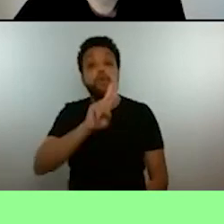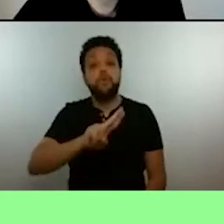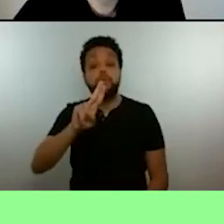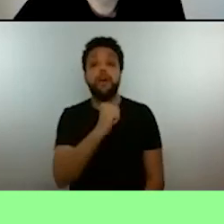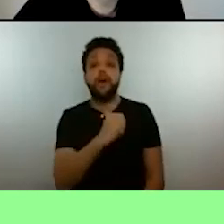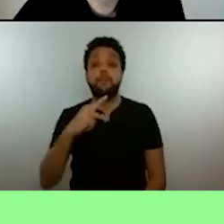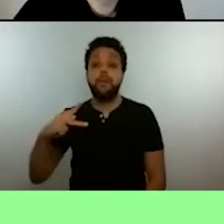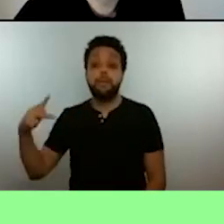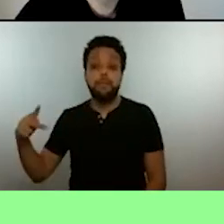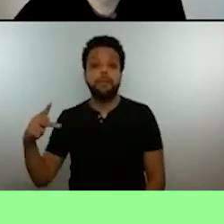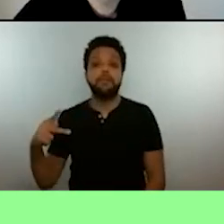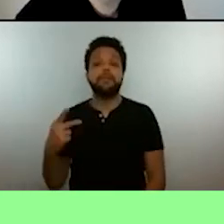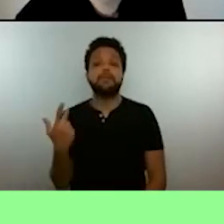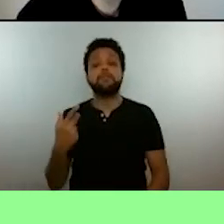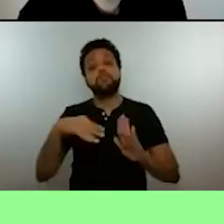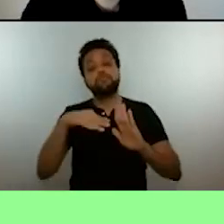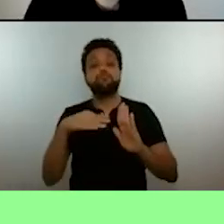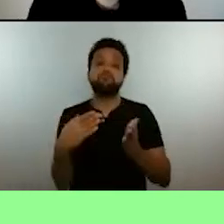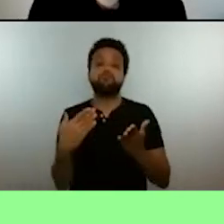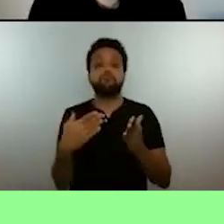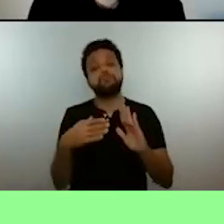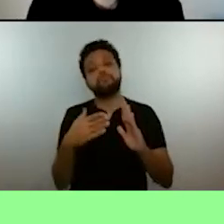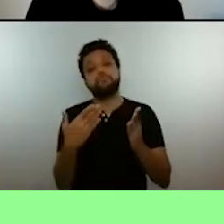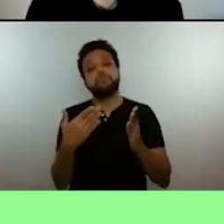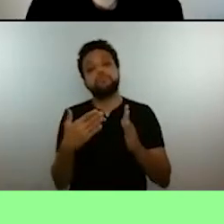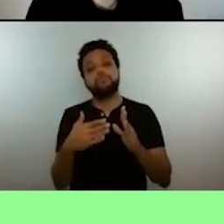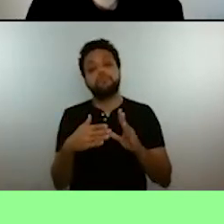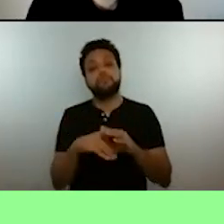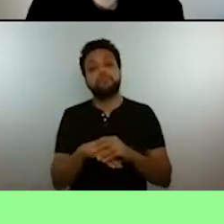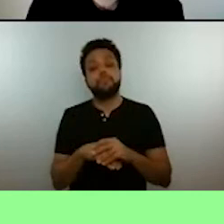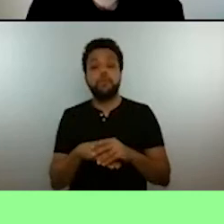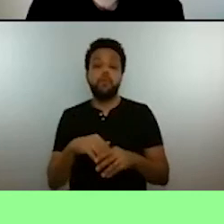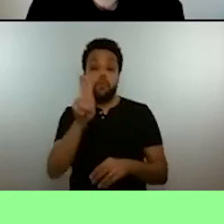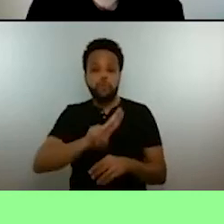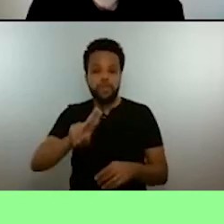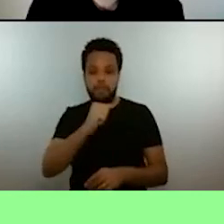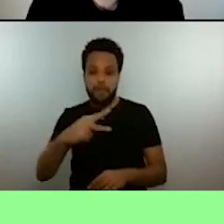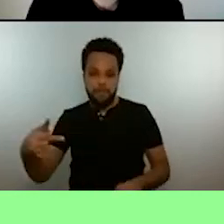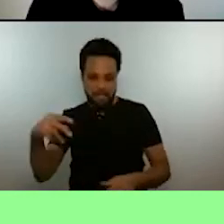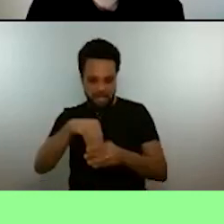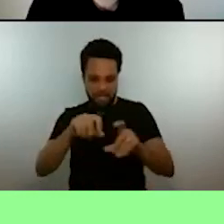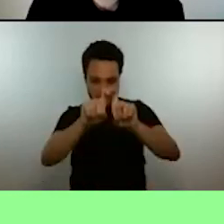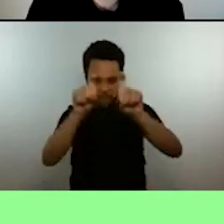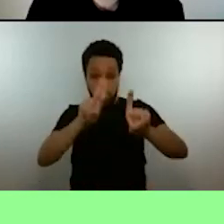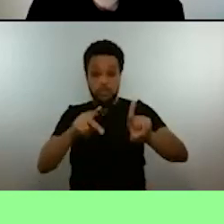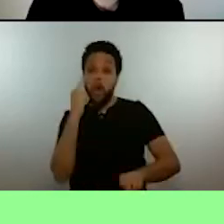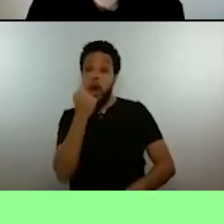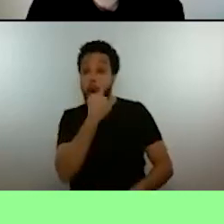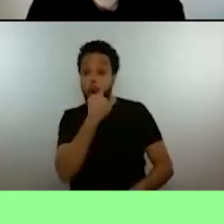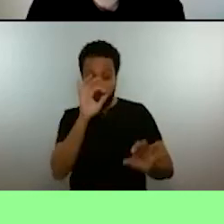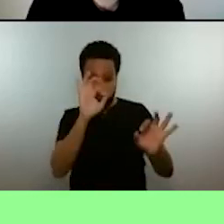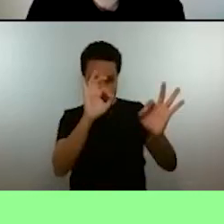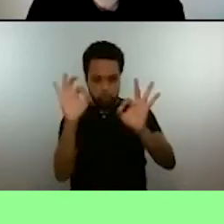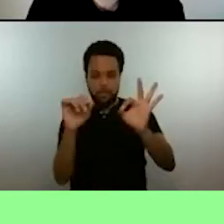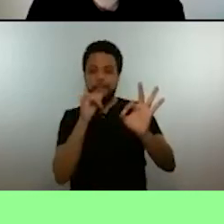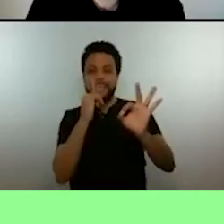para um programa para mover a interface com os olhos. Essa sua interface precisa permitir que ele